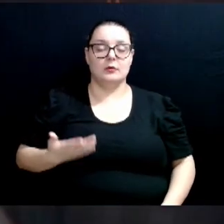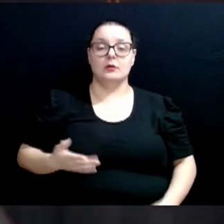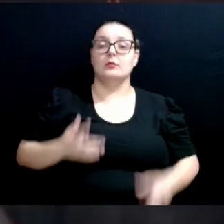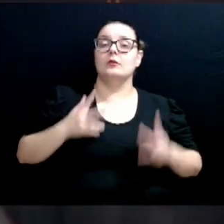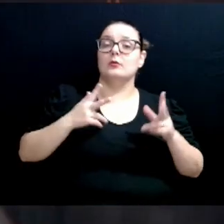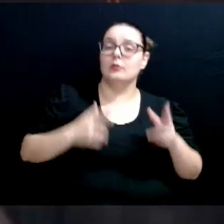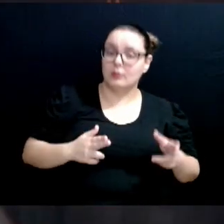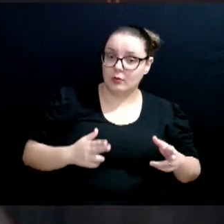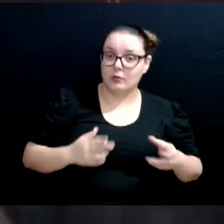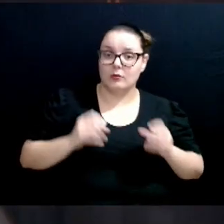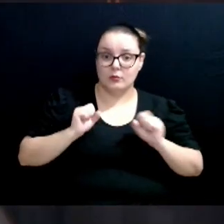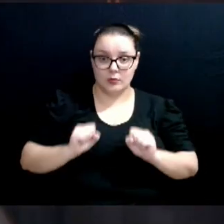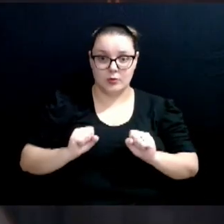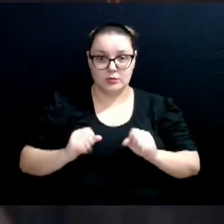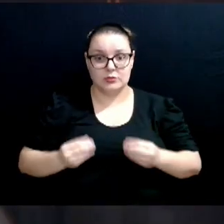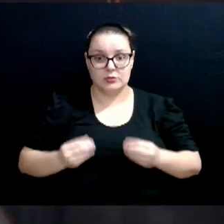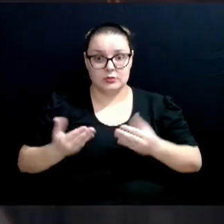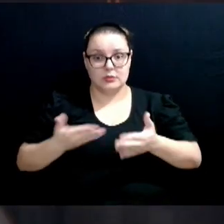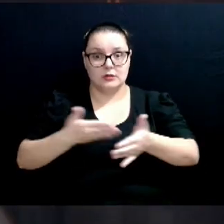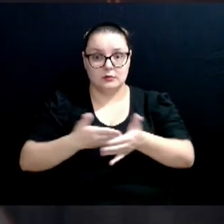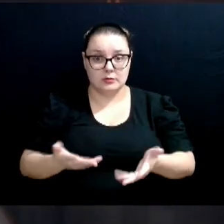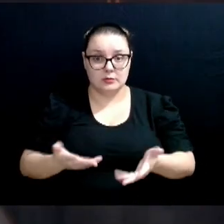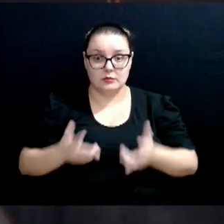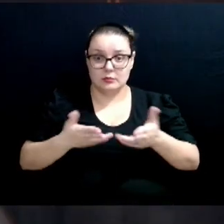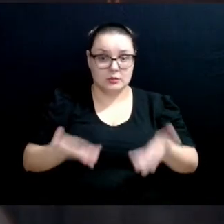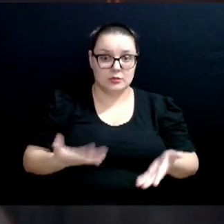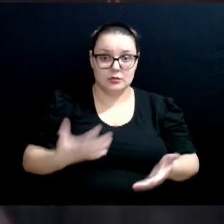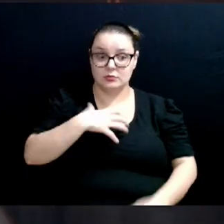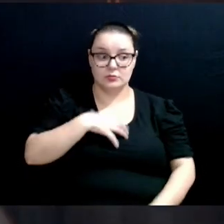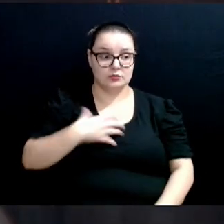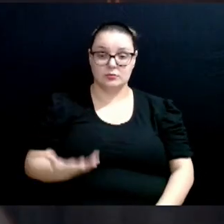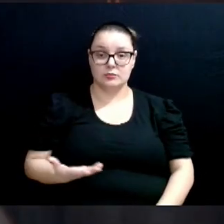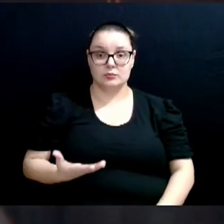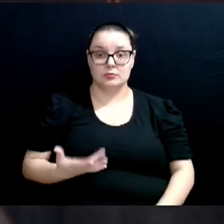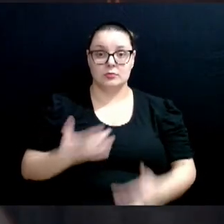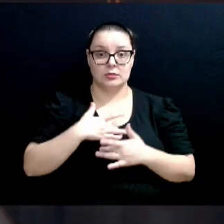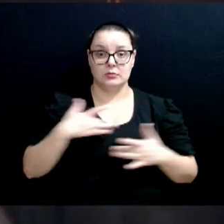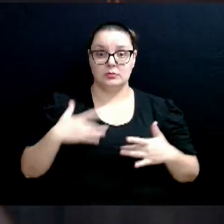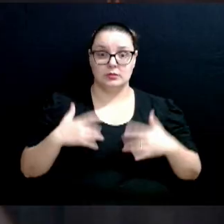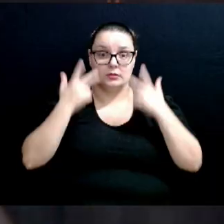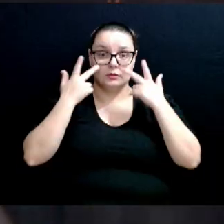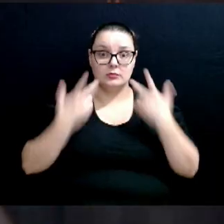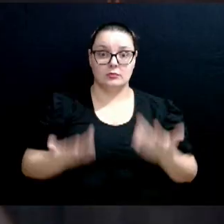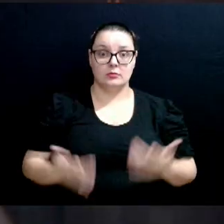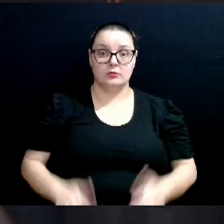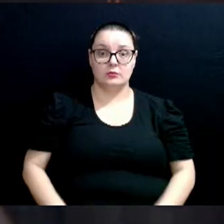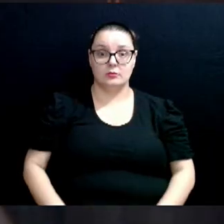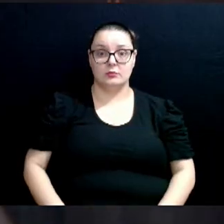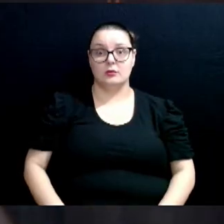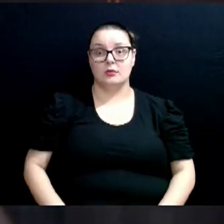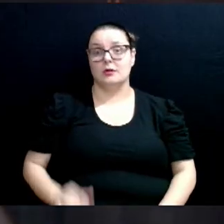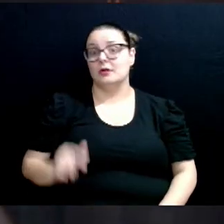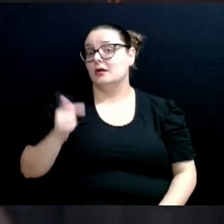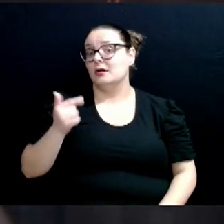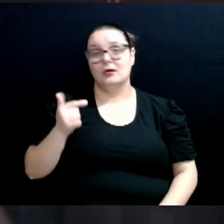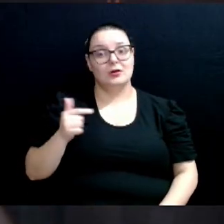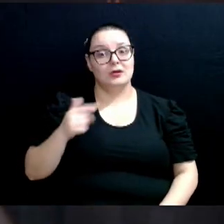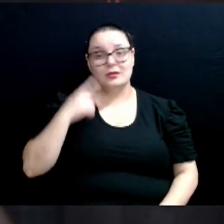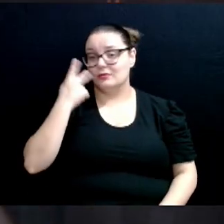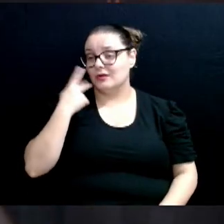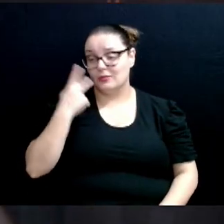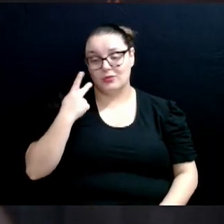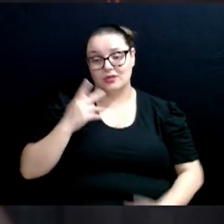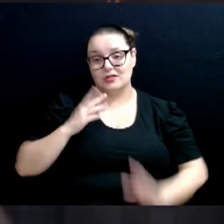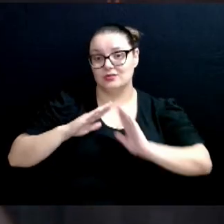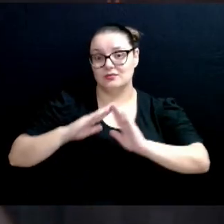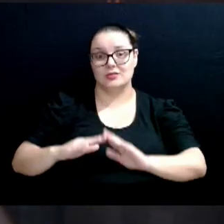colocar limites numa situação como essa de uma forma saudável e tranquila. Olha, eu não tenho a política de emprestar dinheiro em casa. Nós